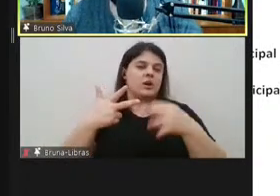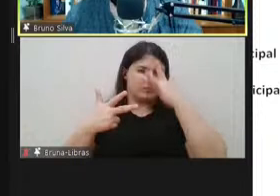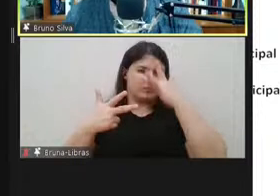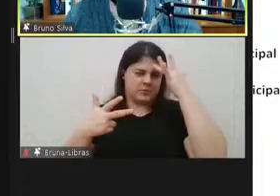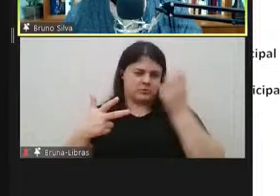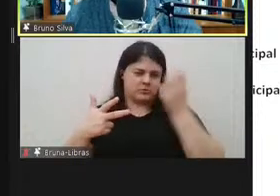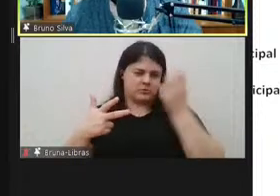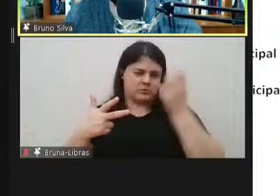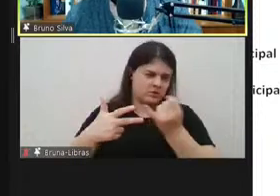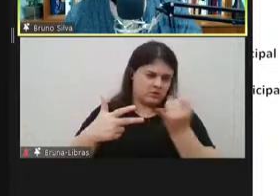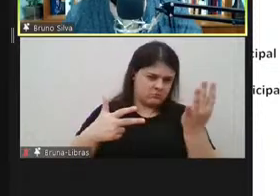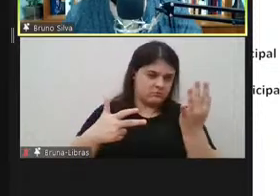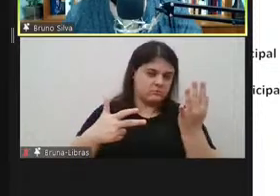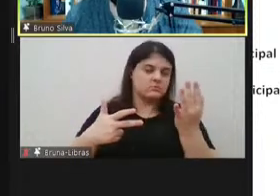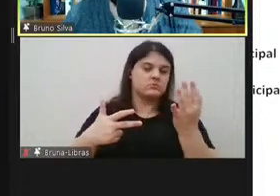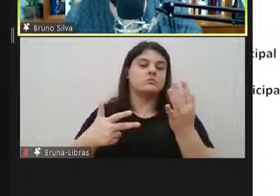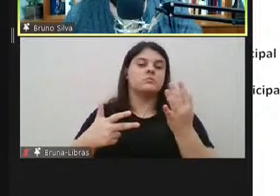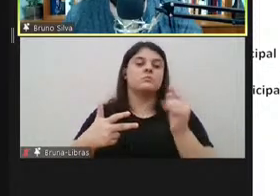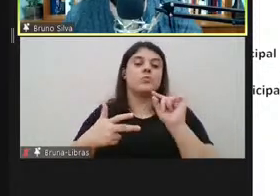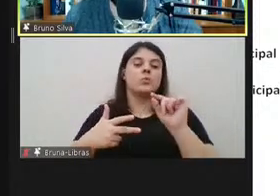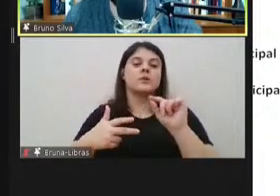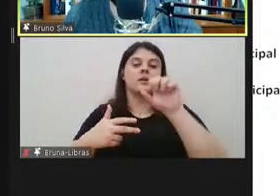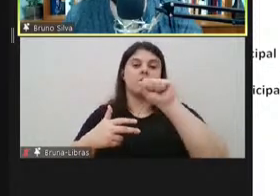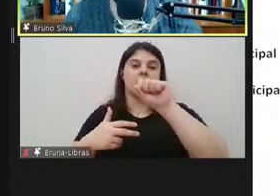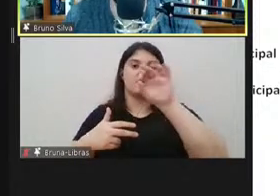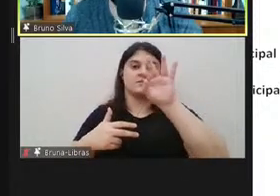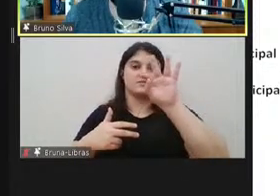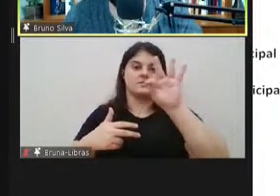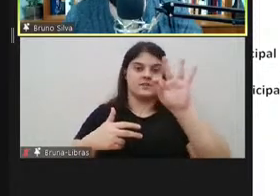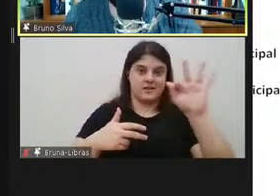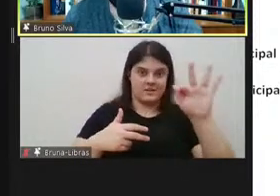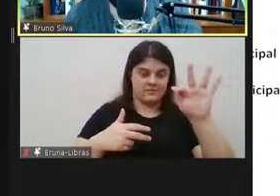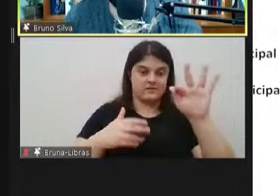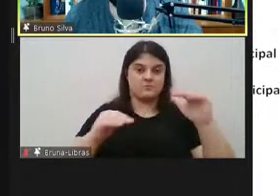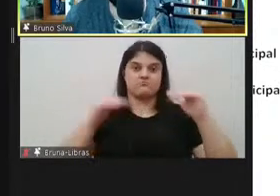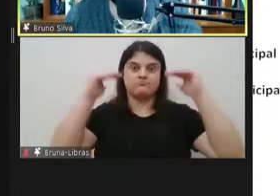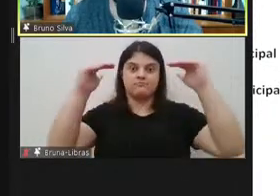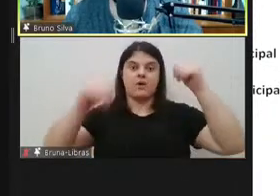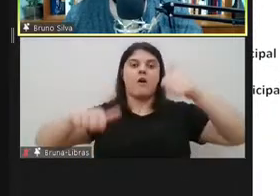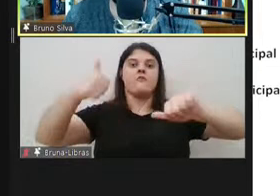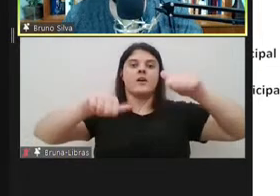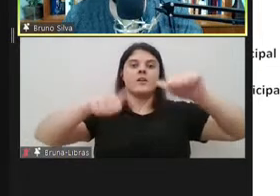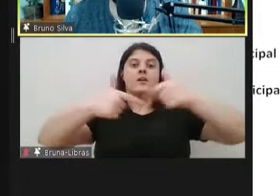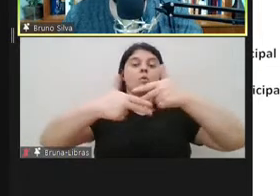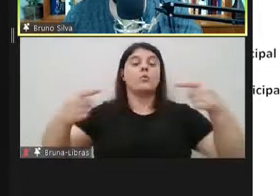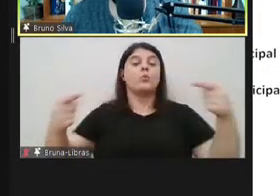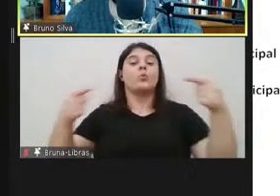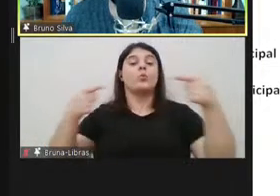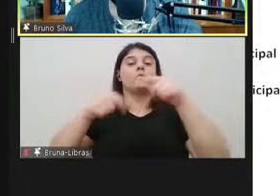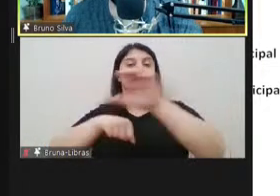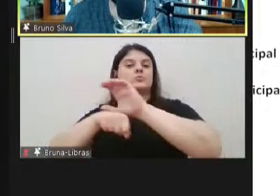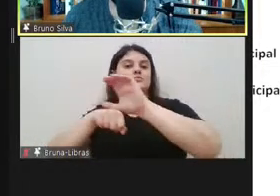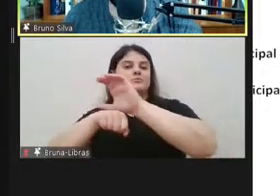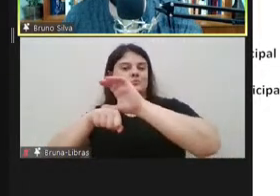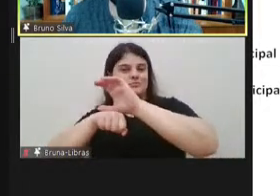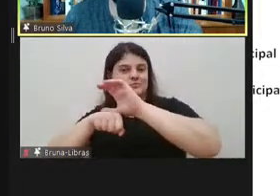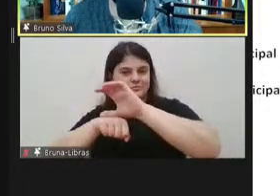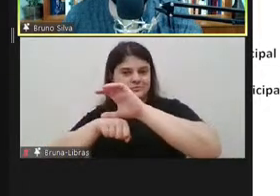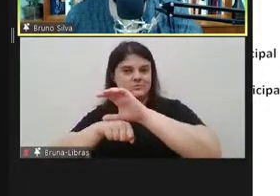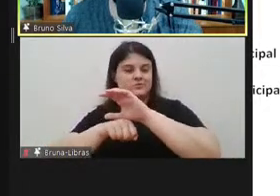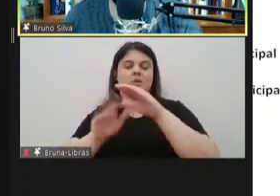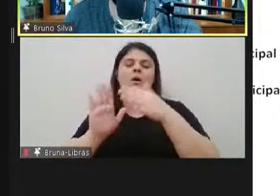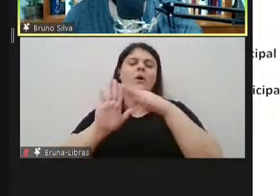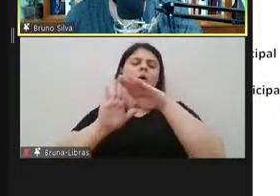como é o caso do Supremo Tribunal Federal é aquele que avalia as dimensões relacionadas a constitucionalidade